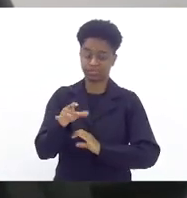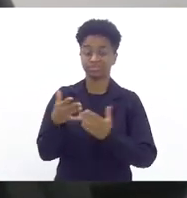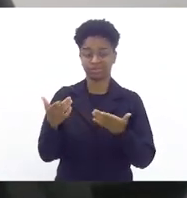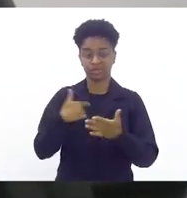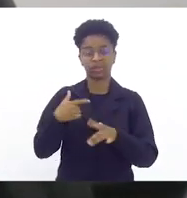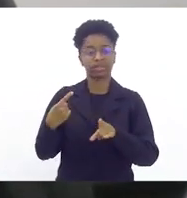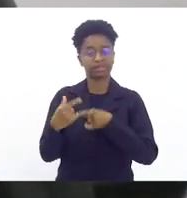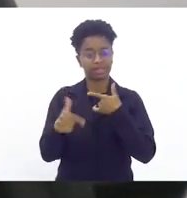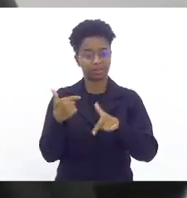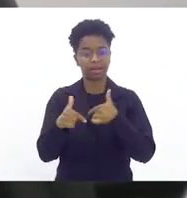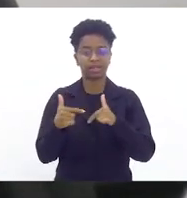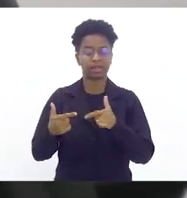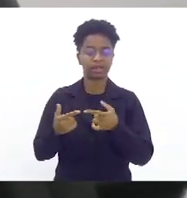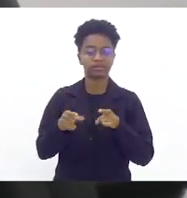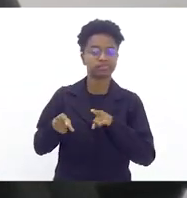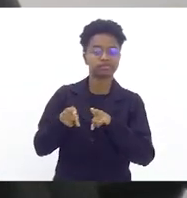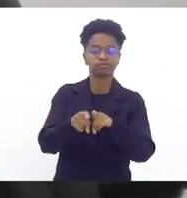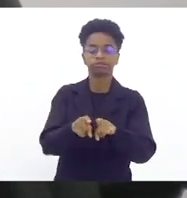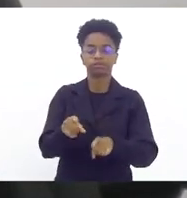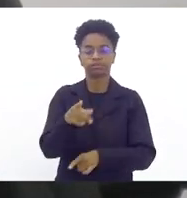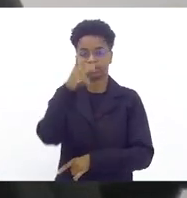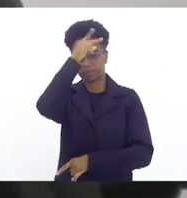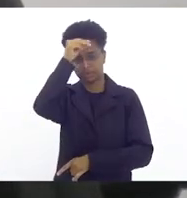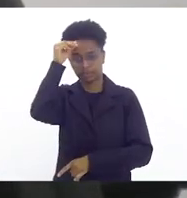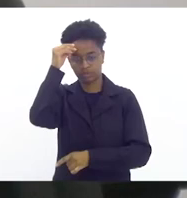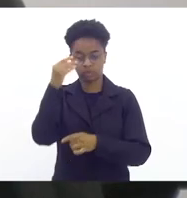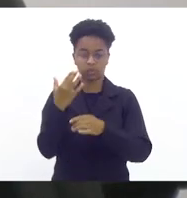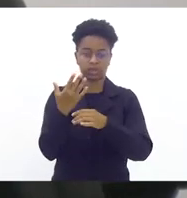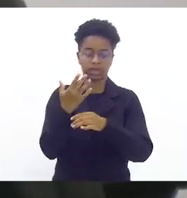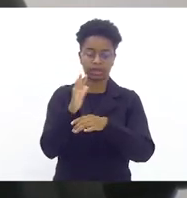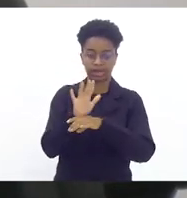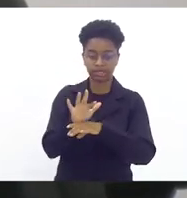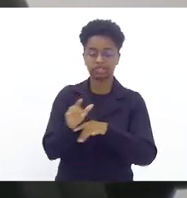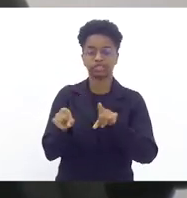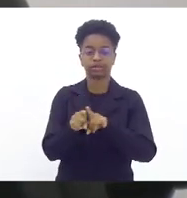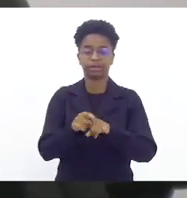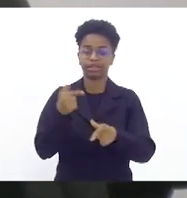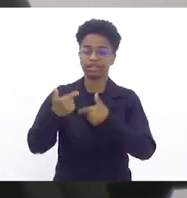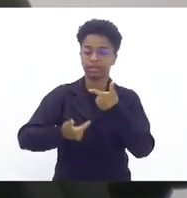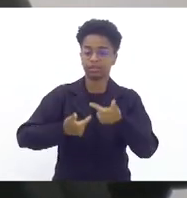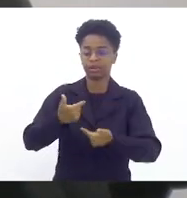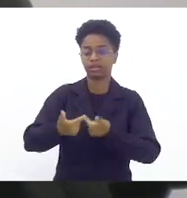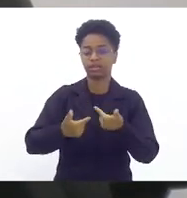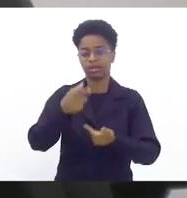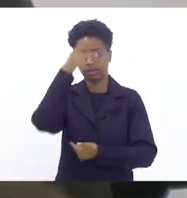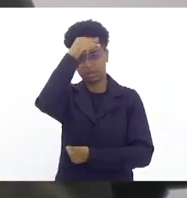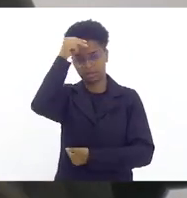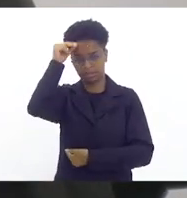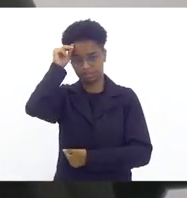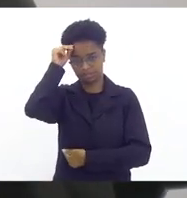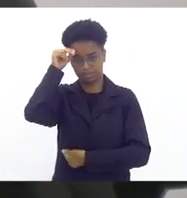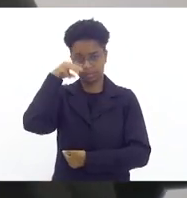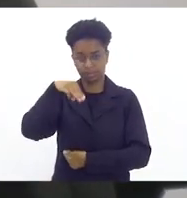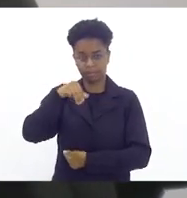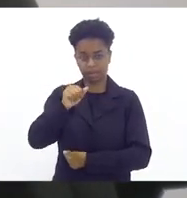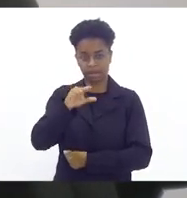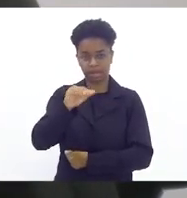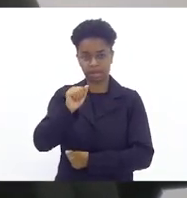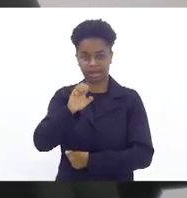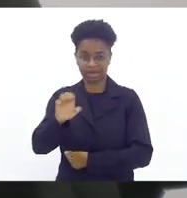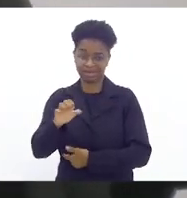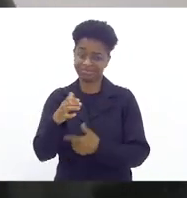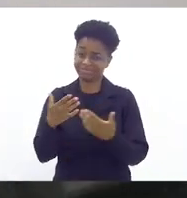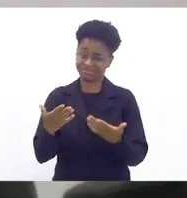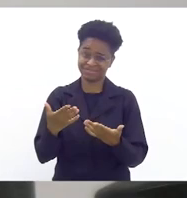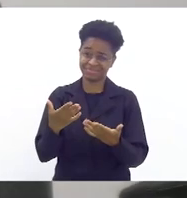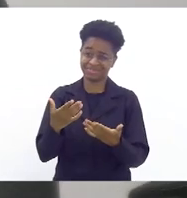comitante na prefeitura de Caxias, trabalhei com comitante na prefeitura de... Sacanagem dizer que